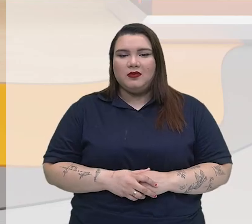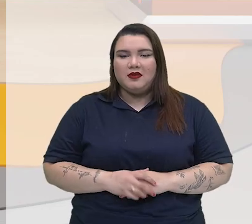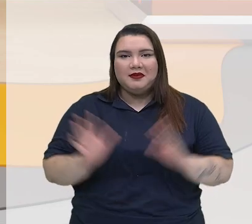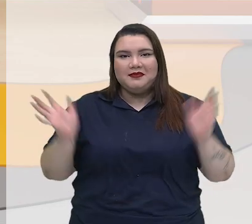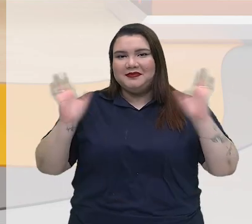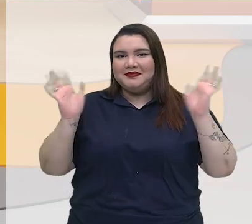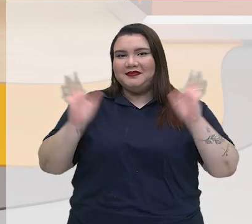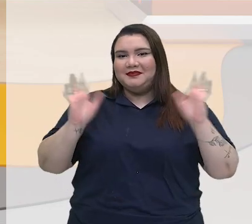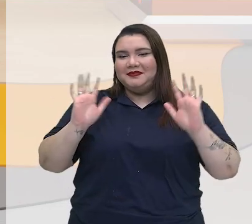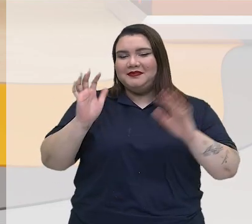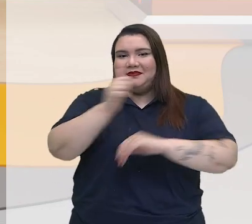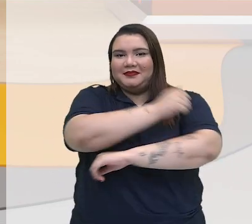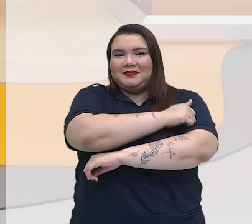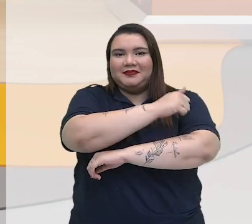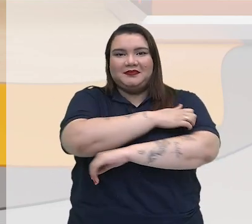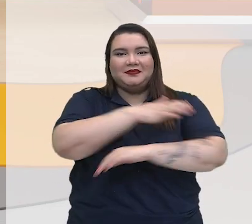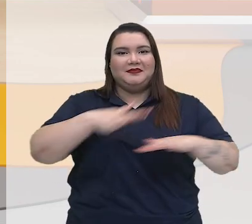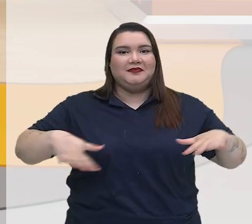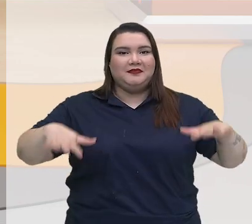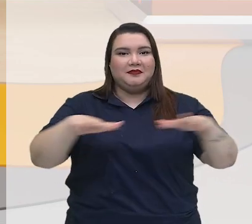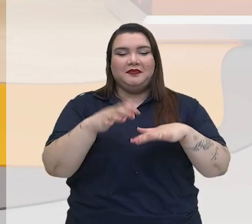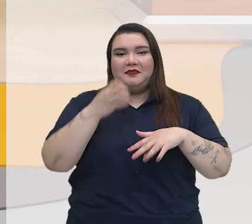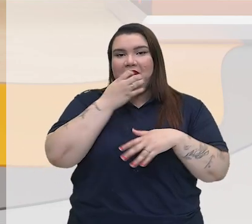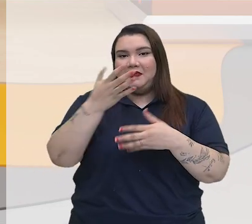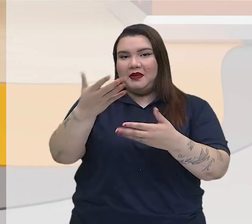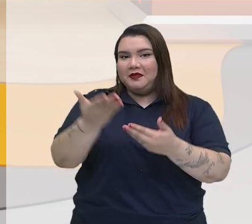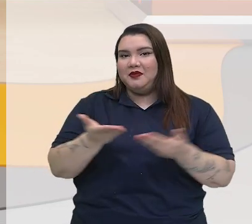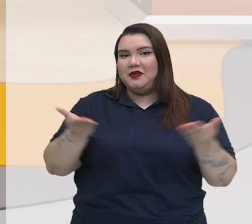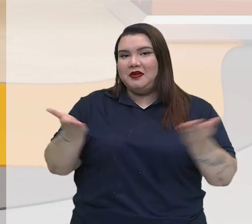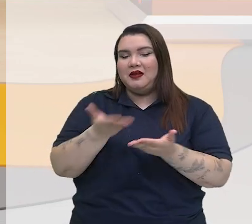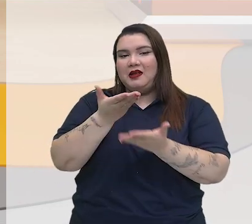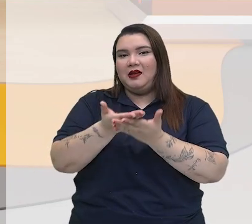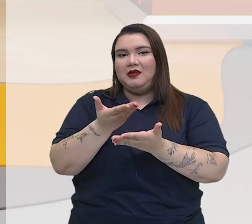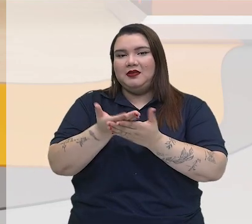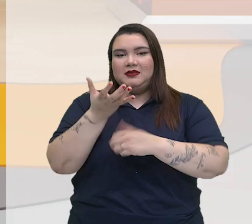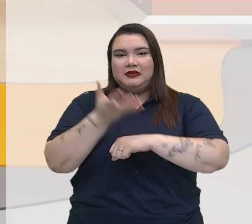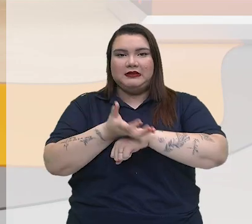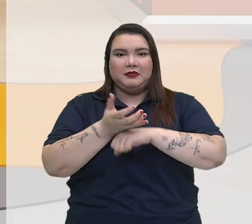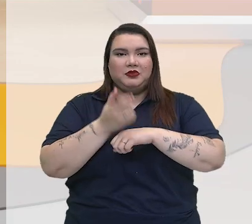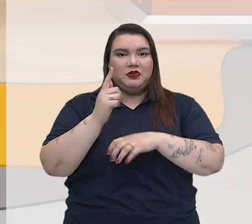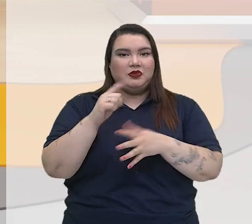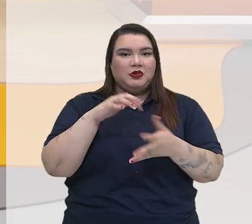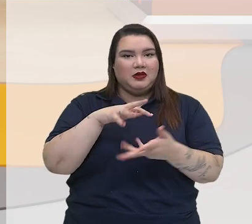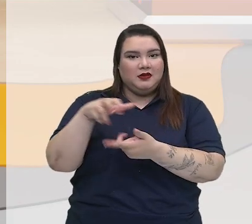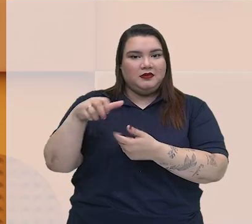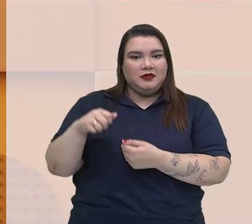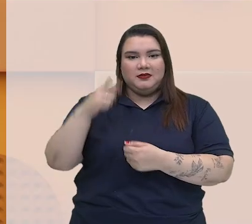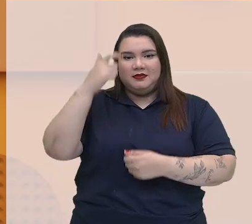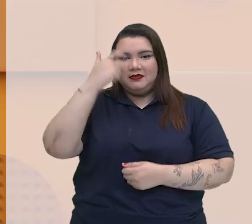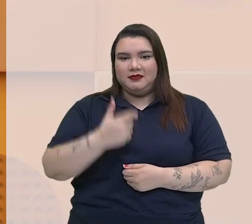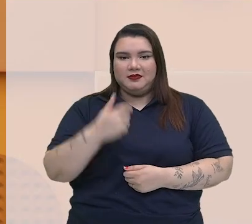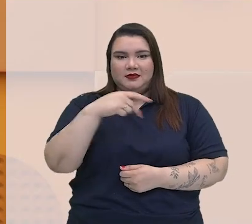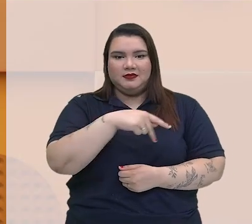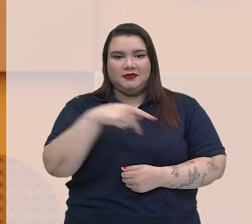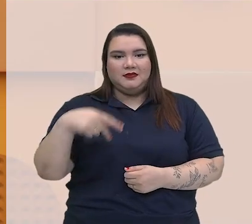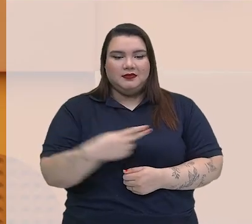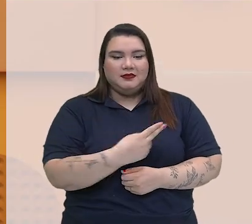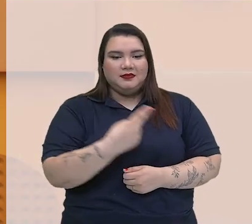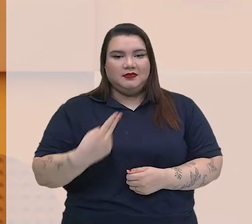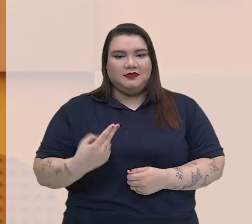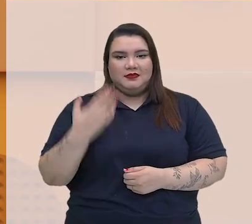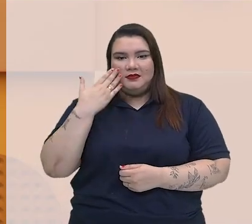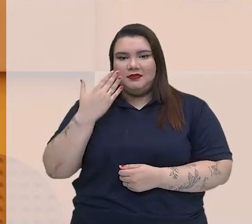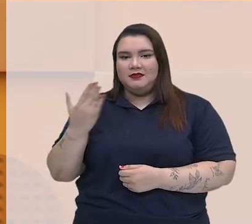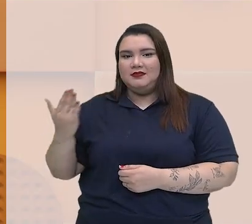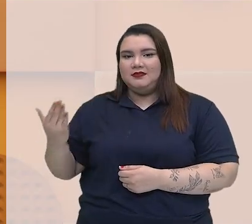Olá, caríssimos alunos, sejam bem-vindos a mais uma aula do nosso componente de Geografia. Eu sou a professora